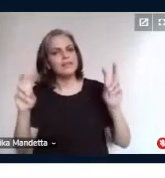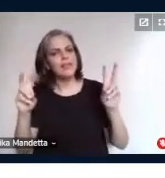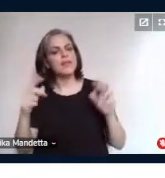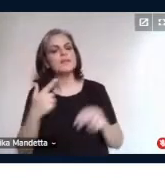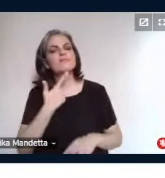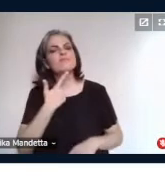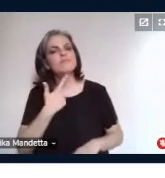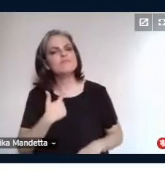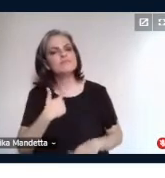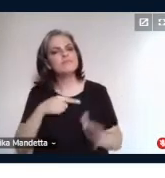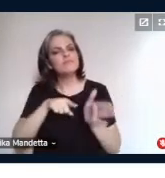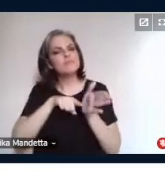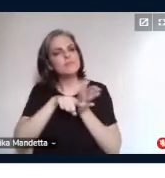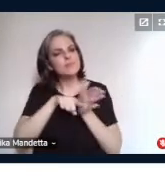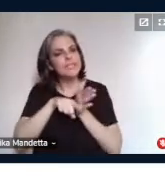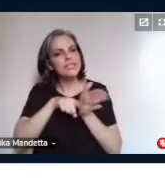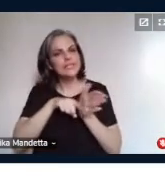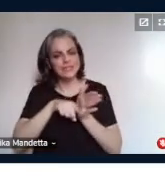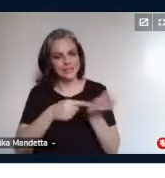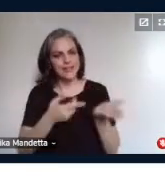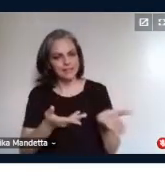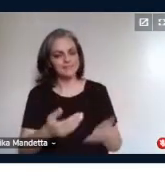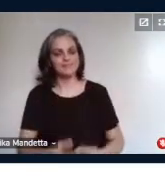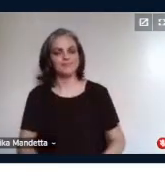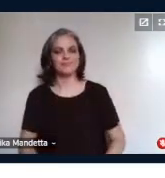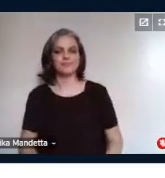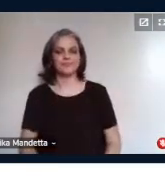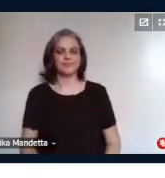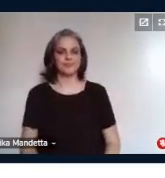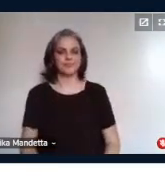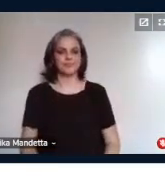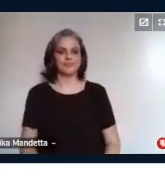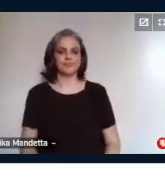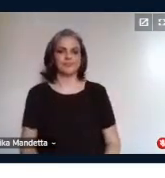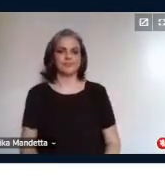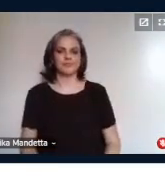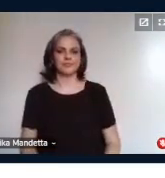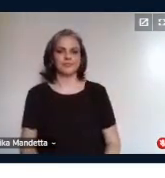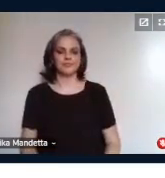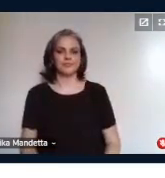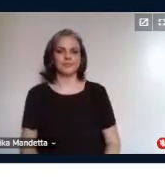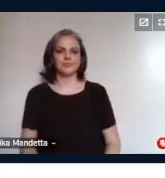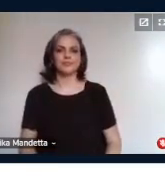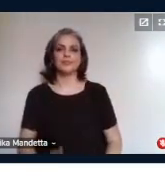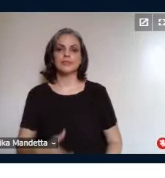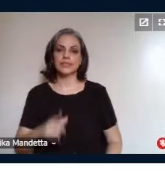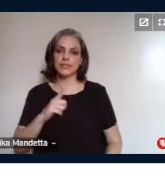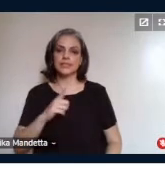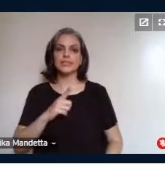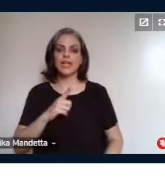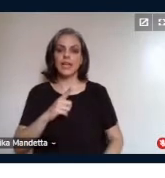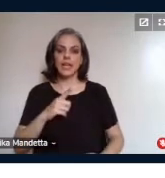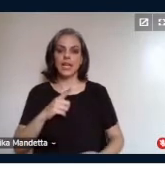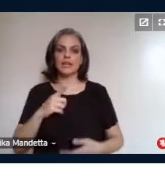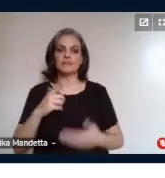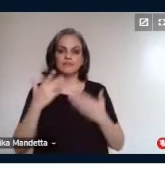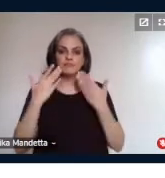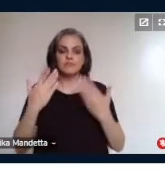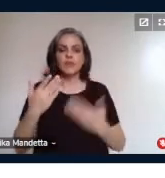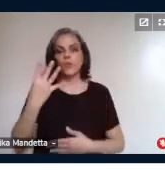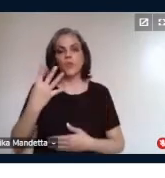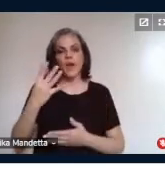pesquisar esse tema. E a minha dissertação está estruturada em quatro capítulos. No capítulo um,